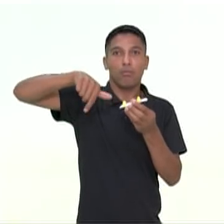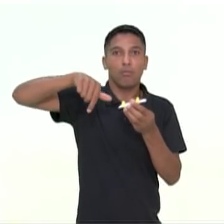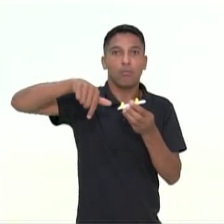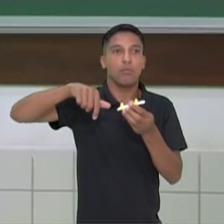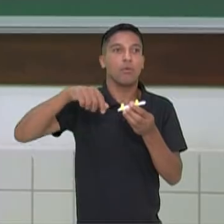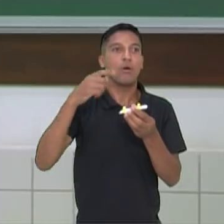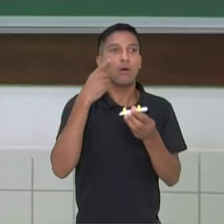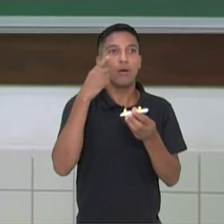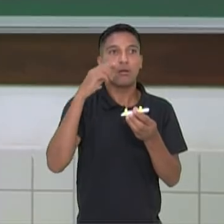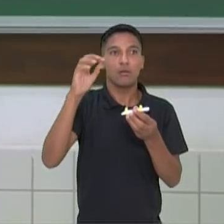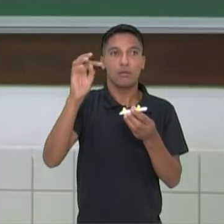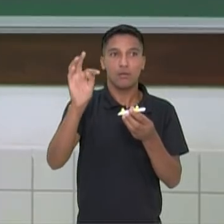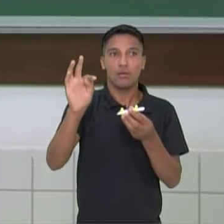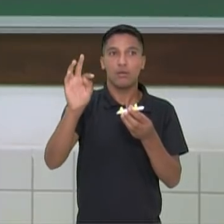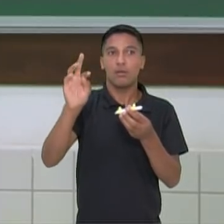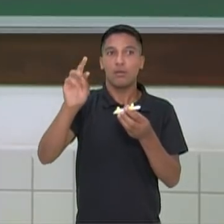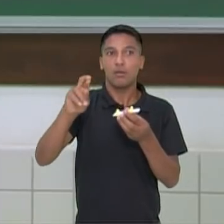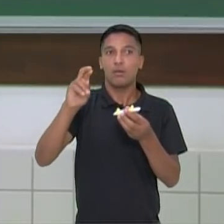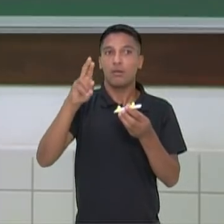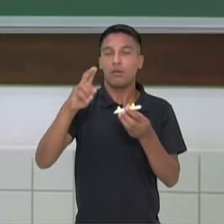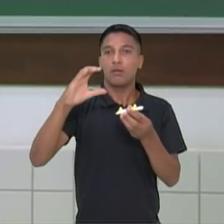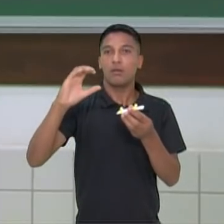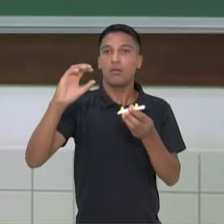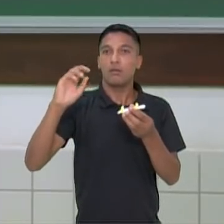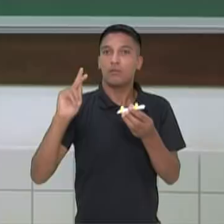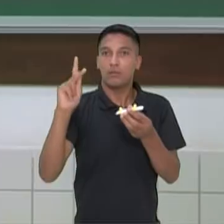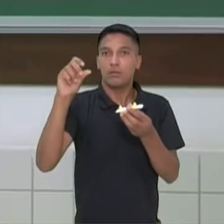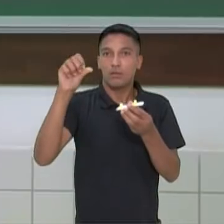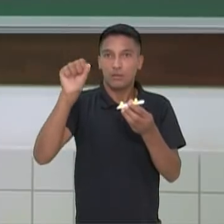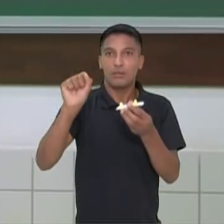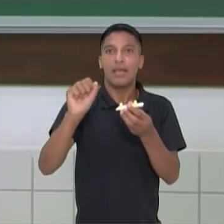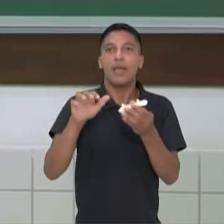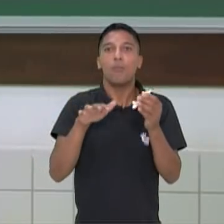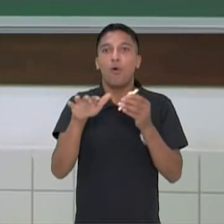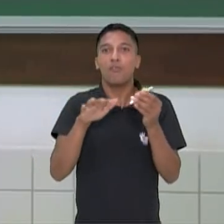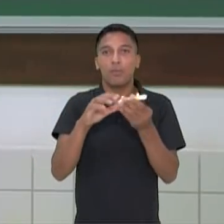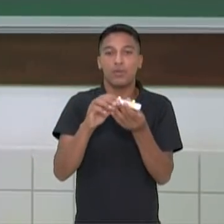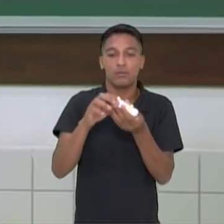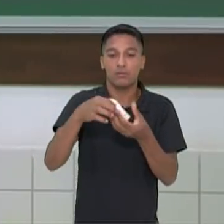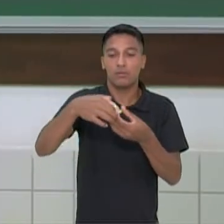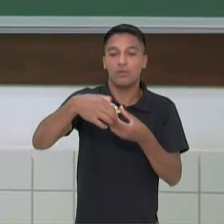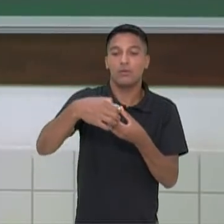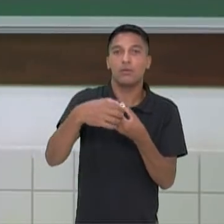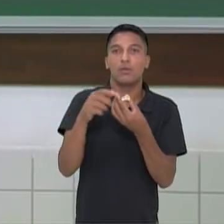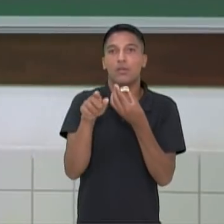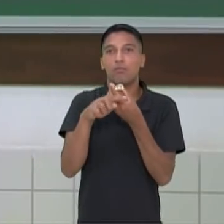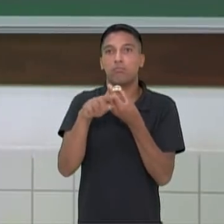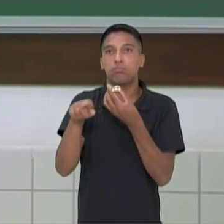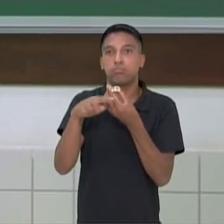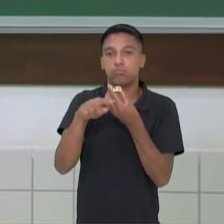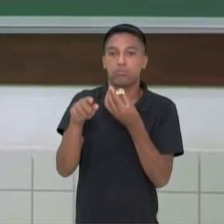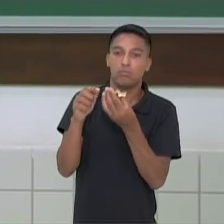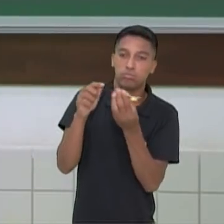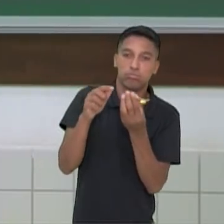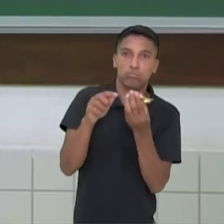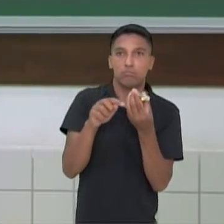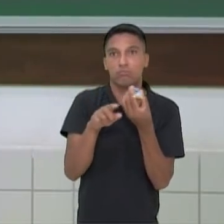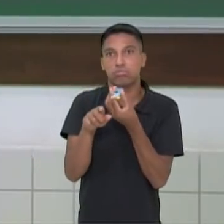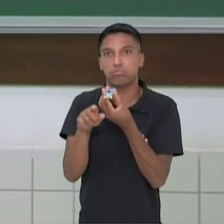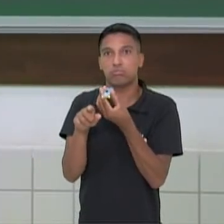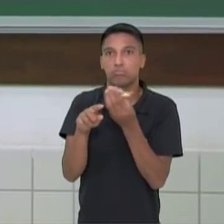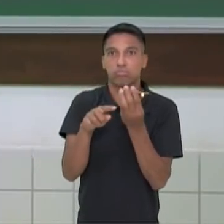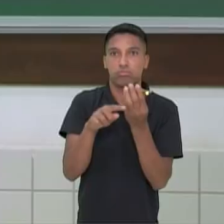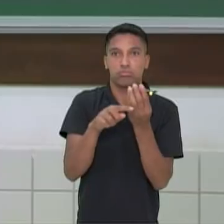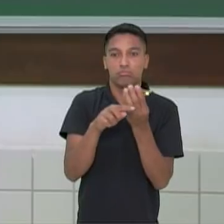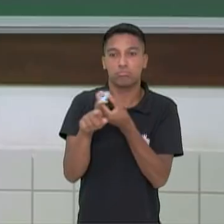o outro, tá? Então é o truck que dá esse movimento no skate e esse movimento é o que vai mudando a direção no